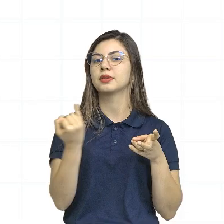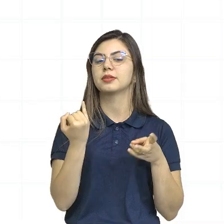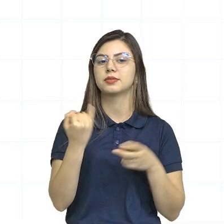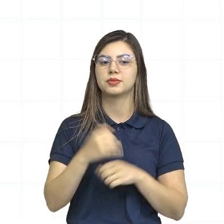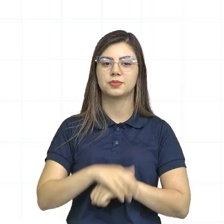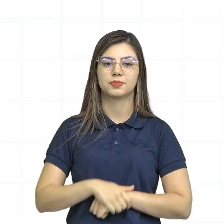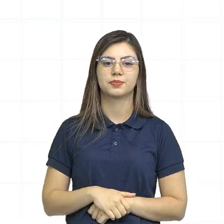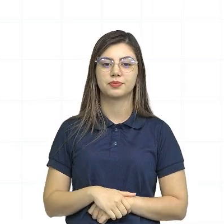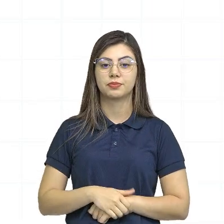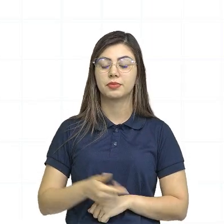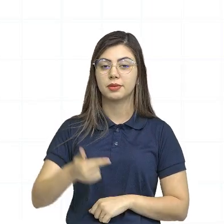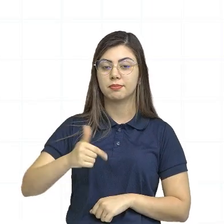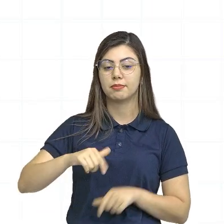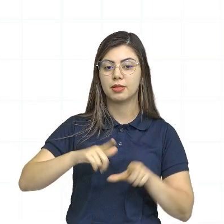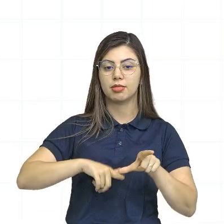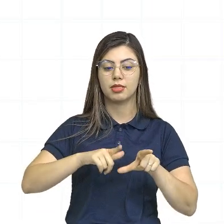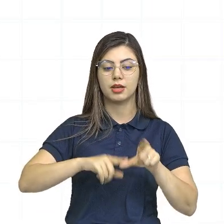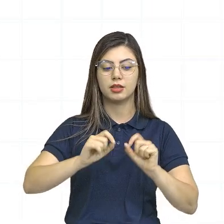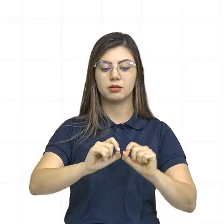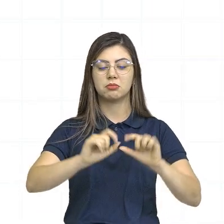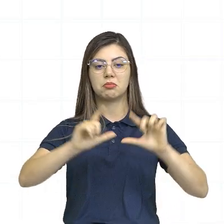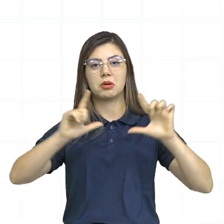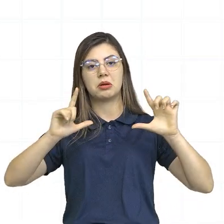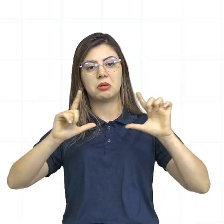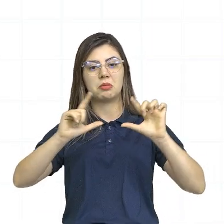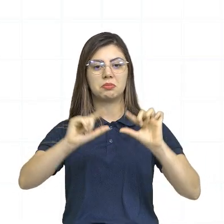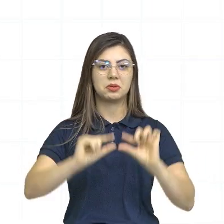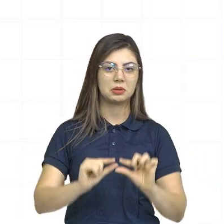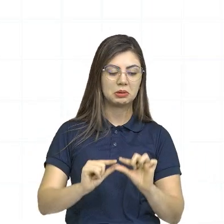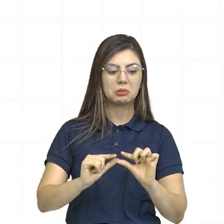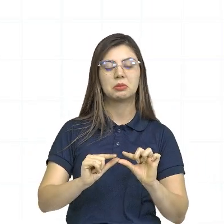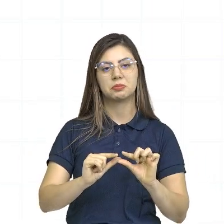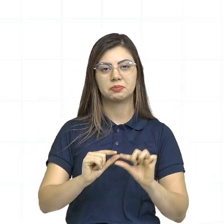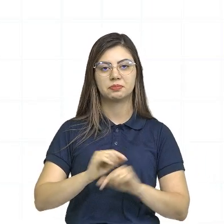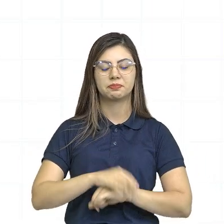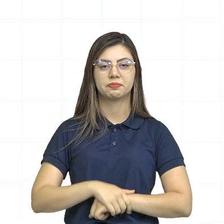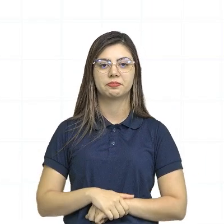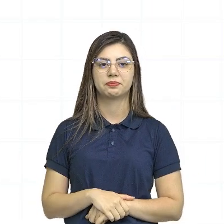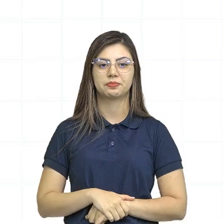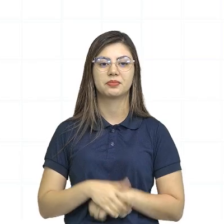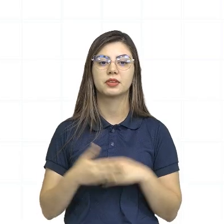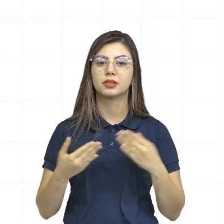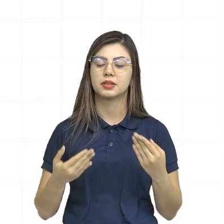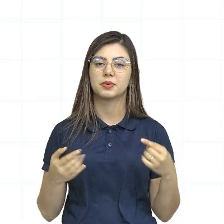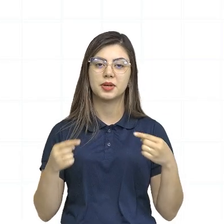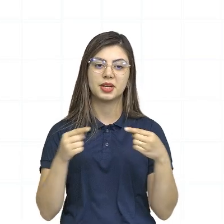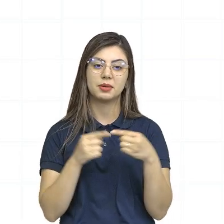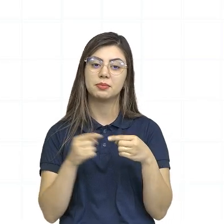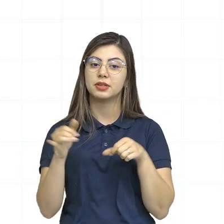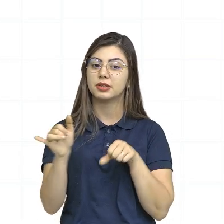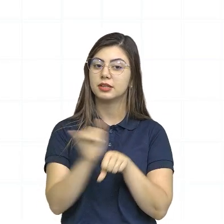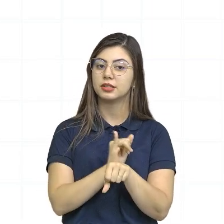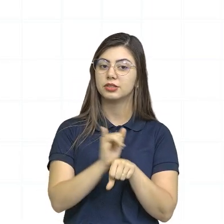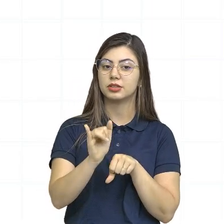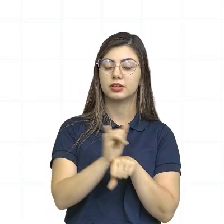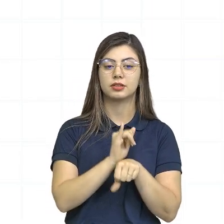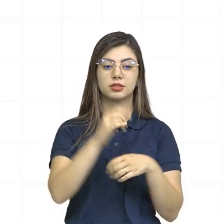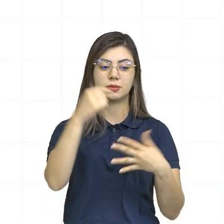E tamanhos e fontes diferentes, tá bom? Então, o scanning é uma estratégia que eu vou